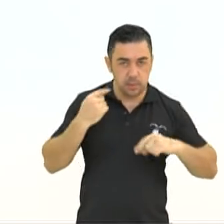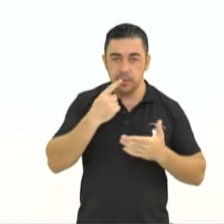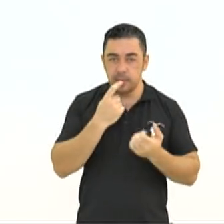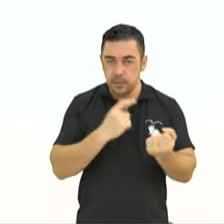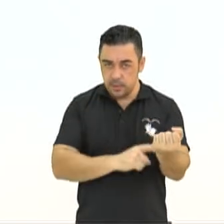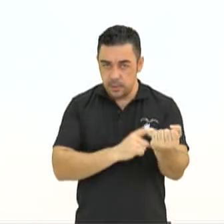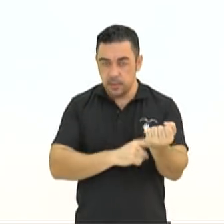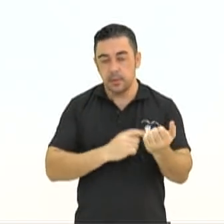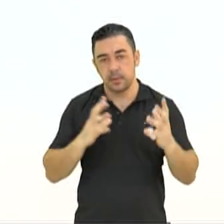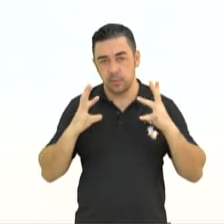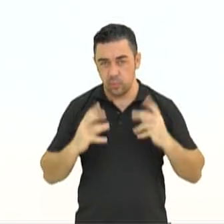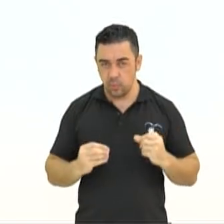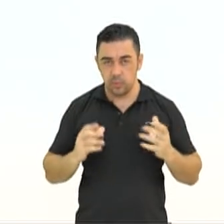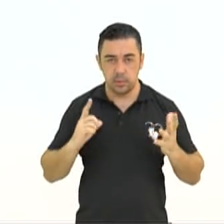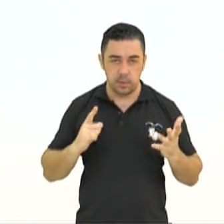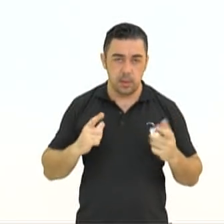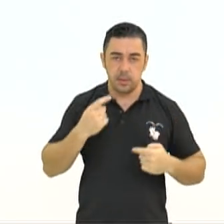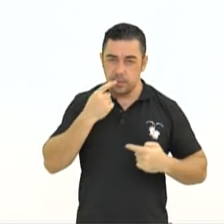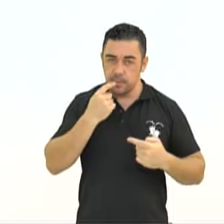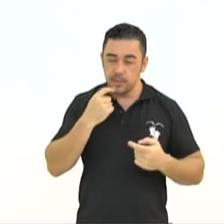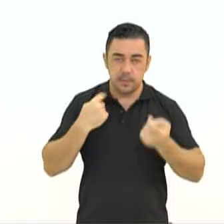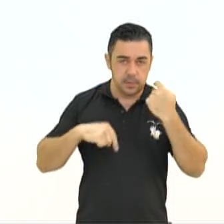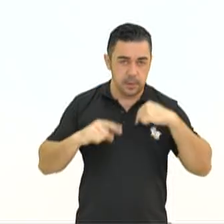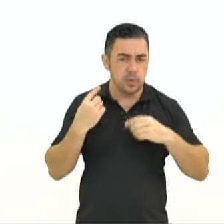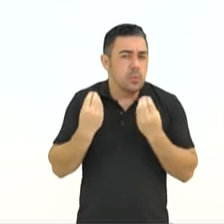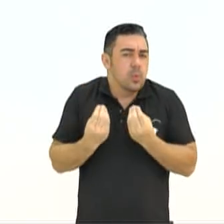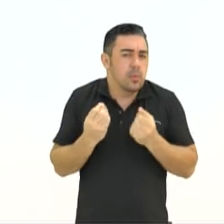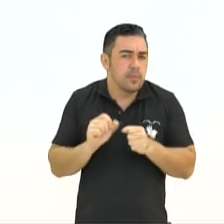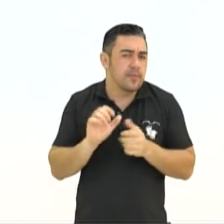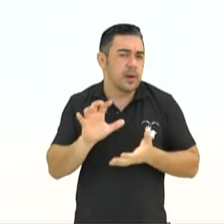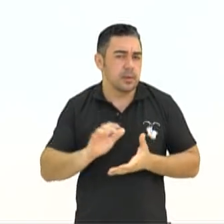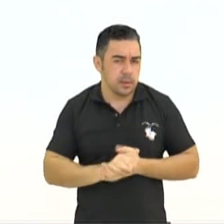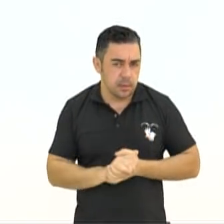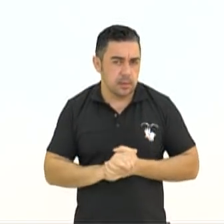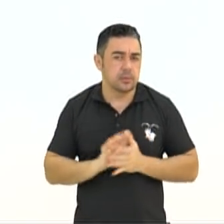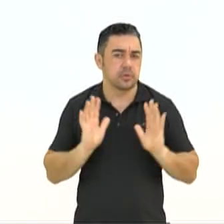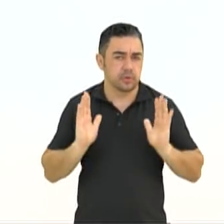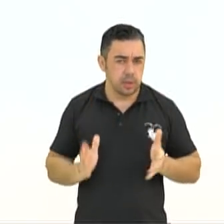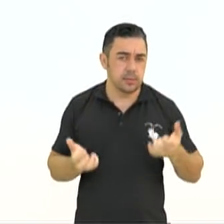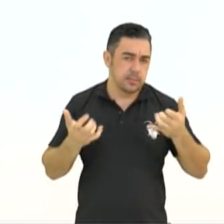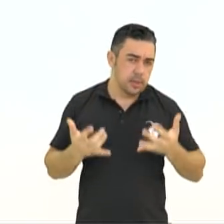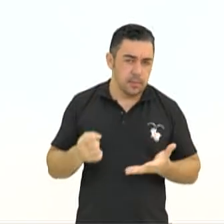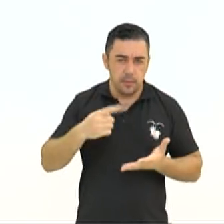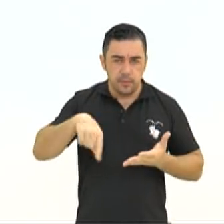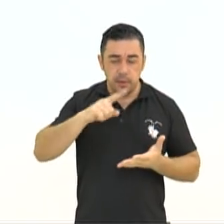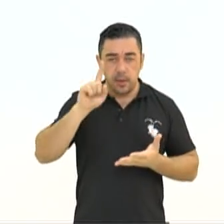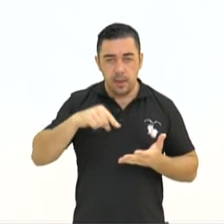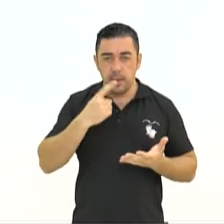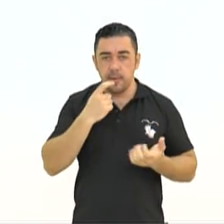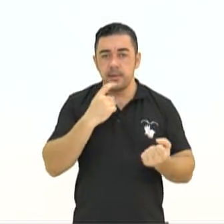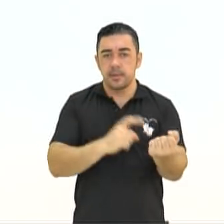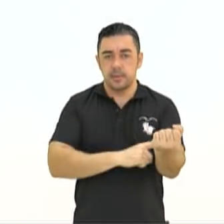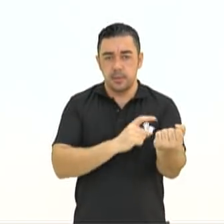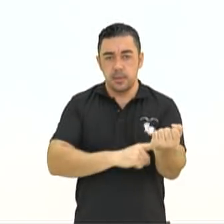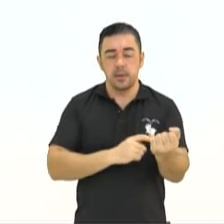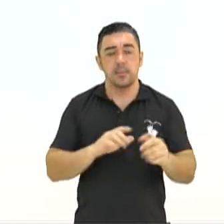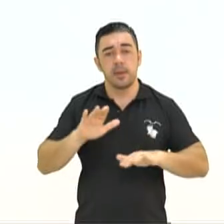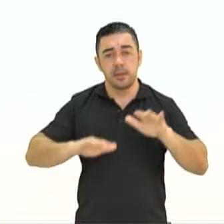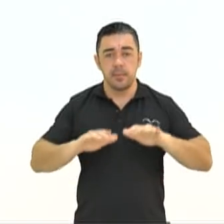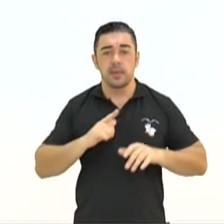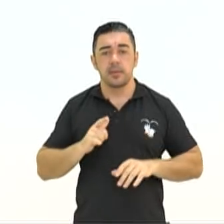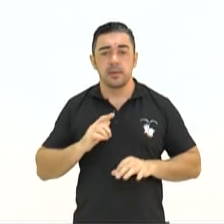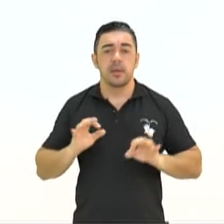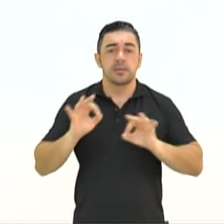animais que têm sangue, né? Nem todos eles têm. Como é que isso é feito? No nosso caso, eu já falei para vocês, pelo sangue. Mas tem animal que faz isso de célula para